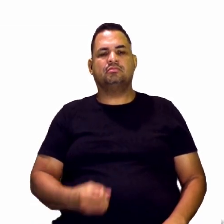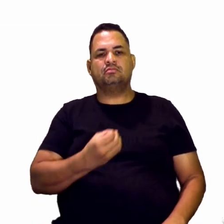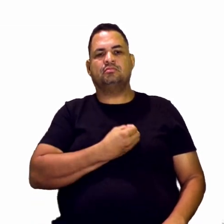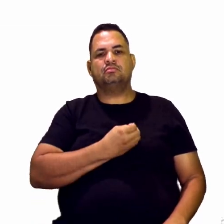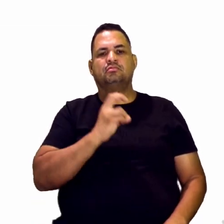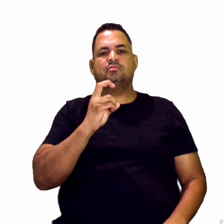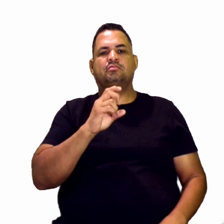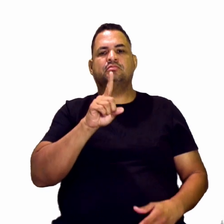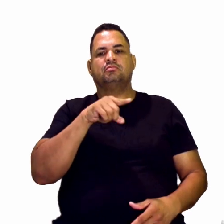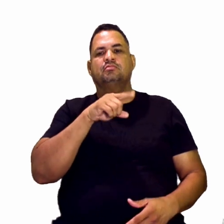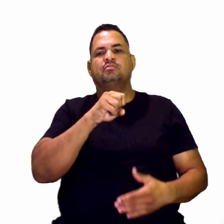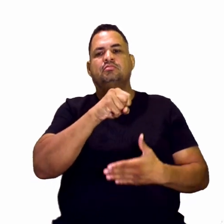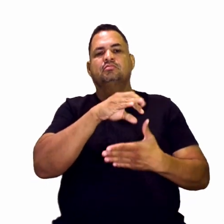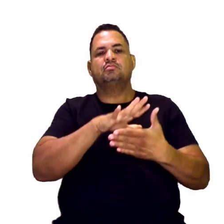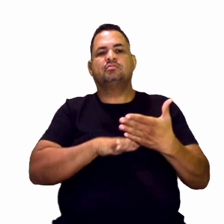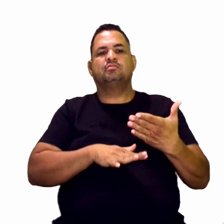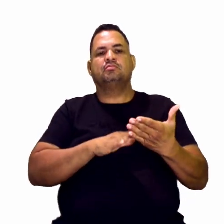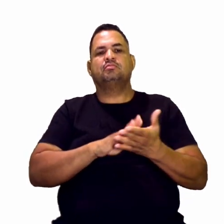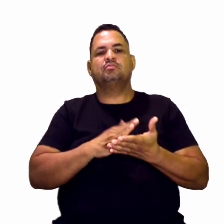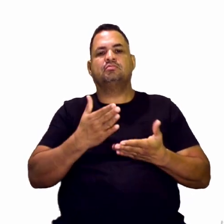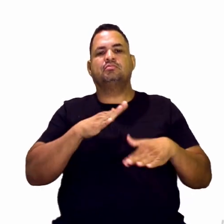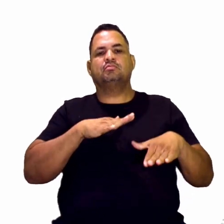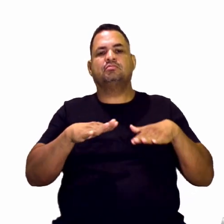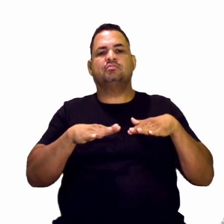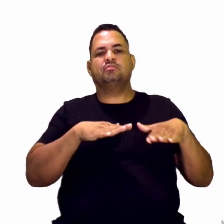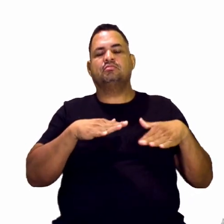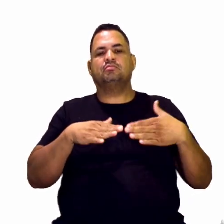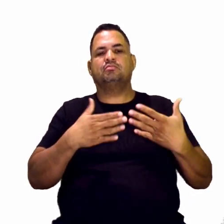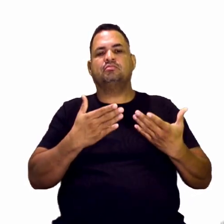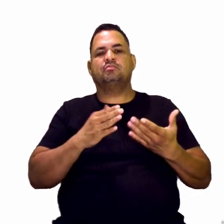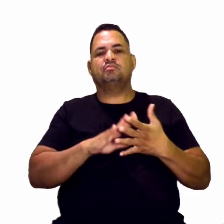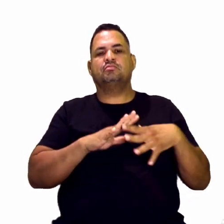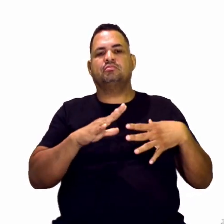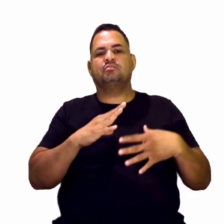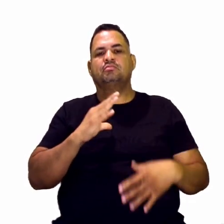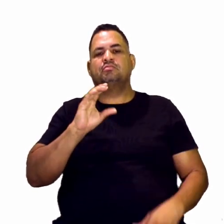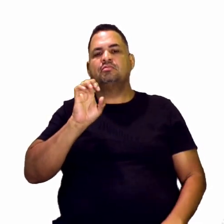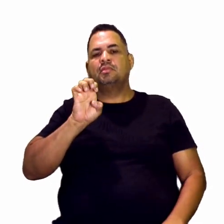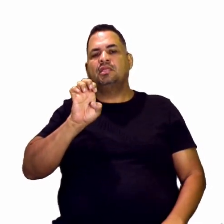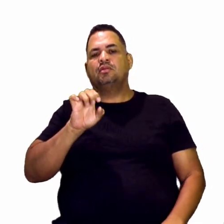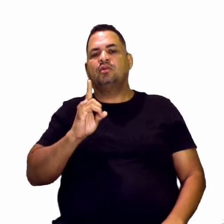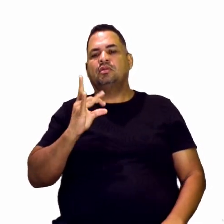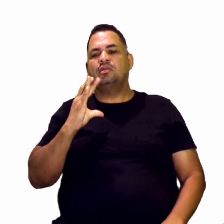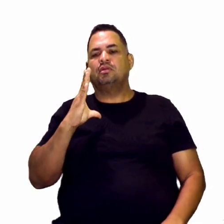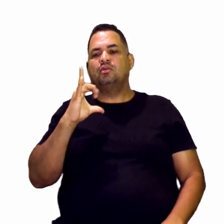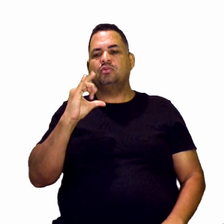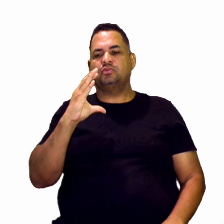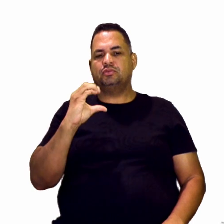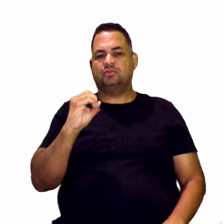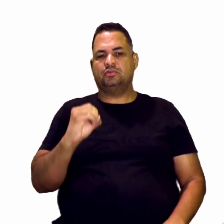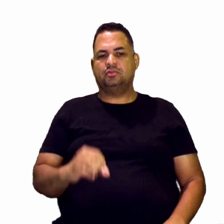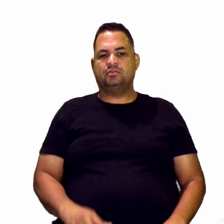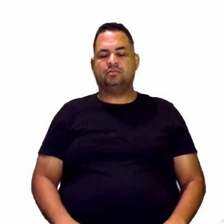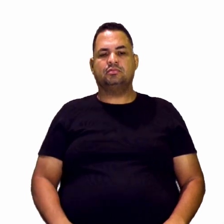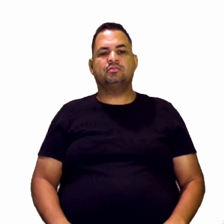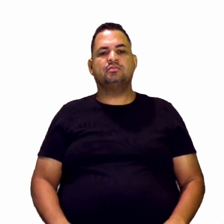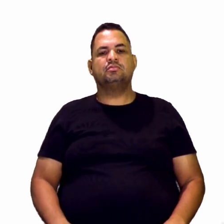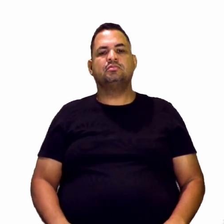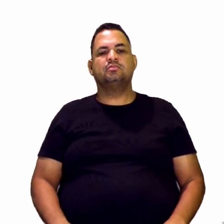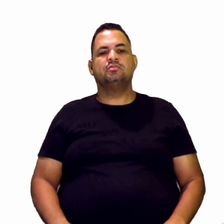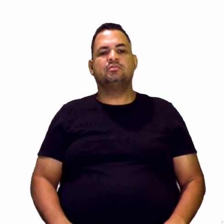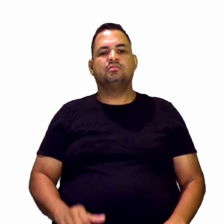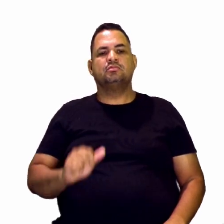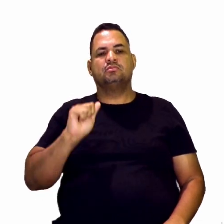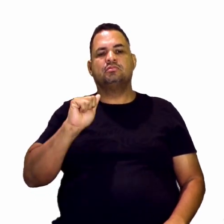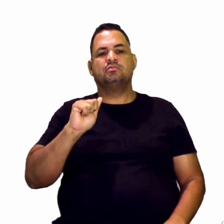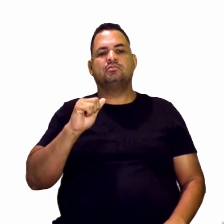5. Assinale a alternativa correspondente aos tipos de movimentos endocíticos.